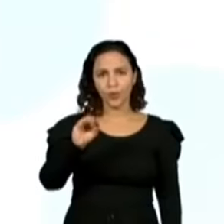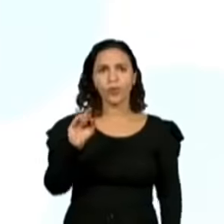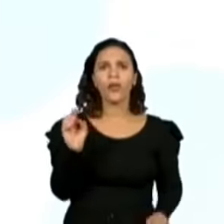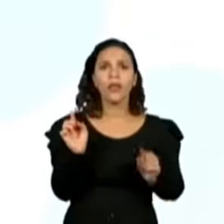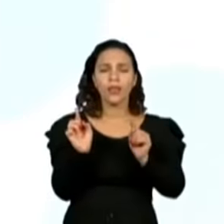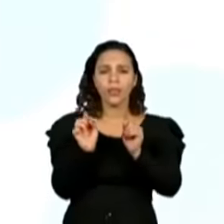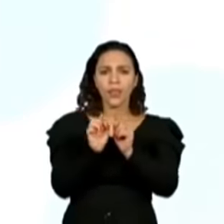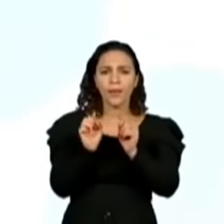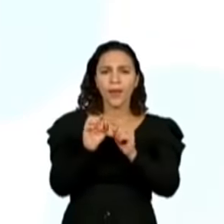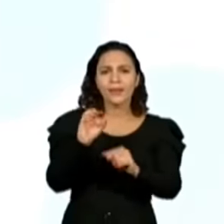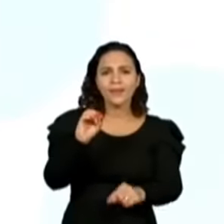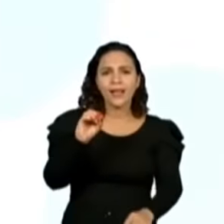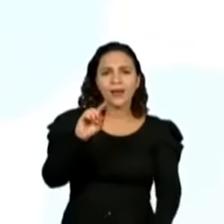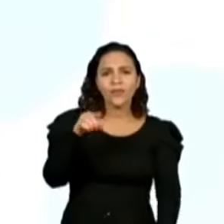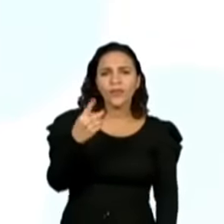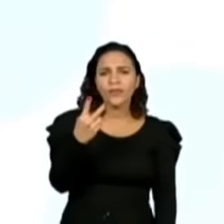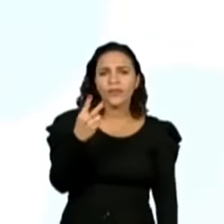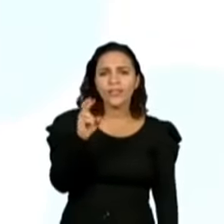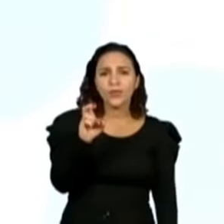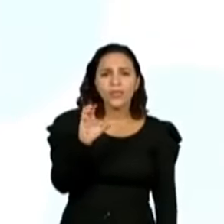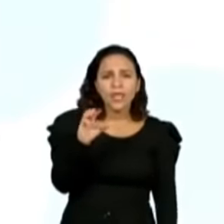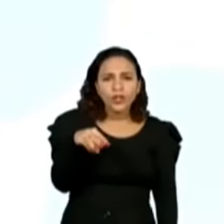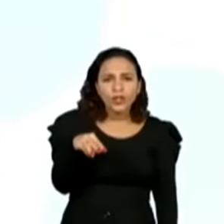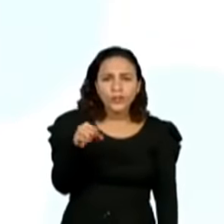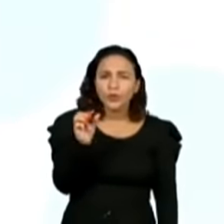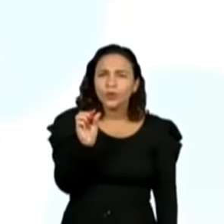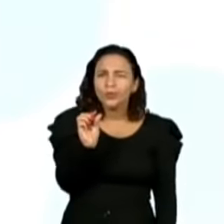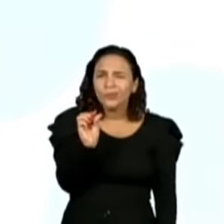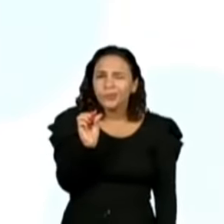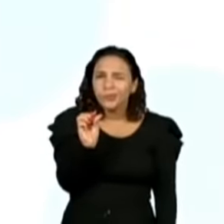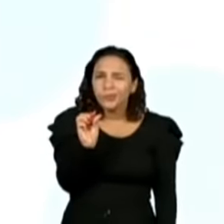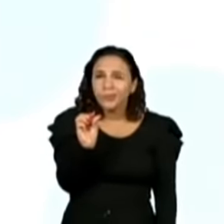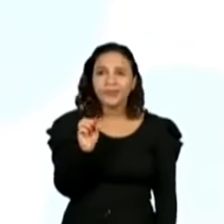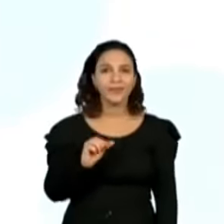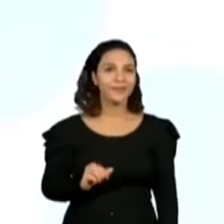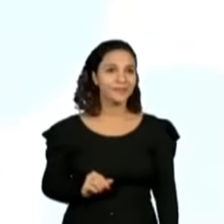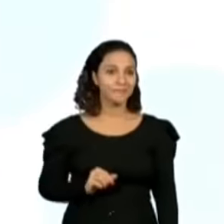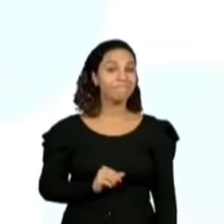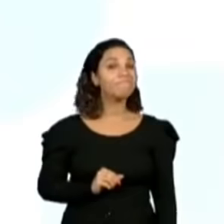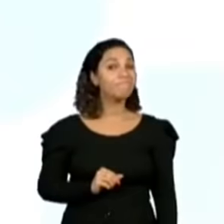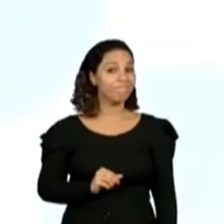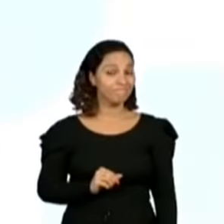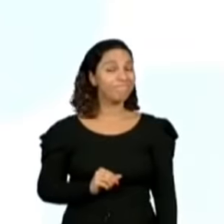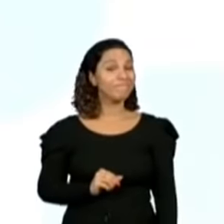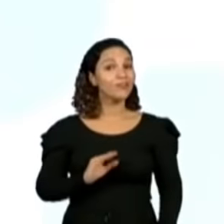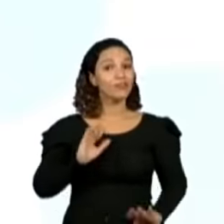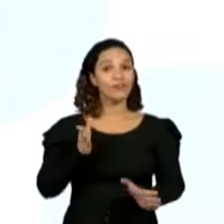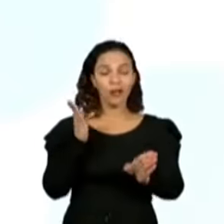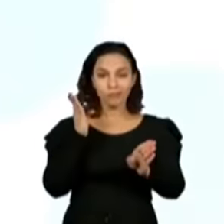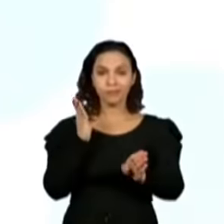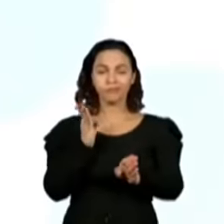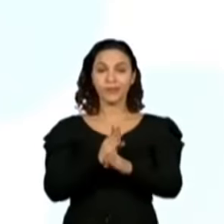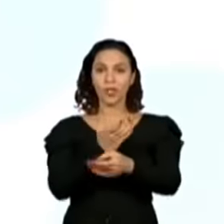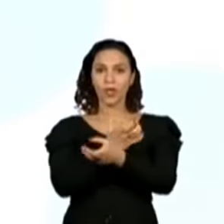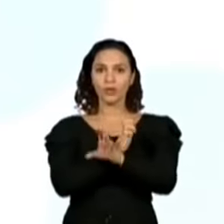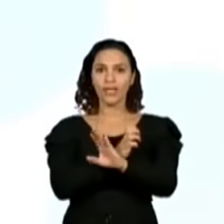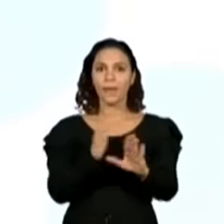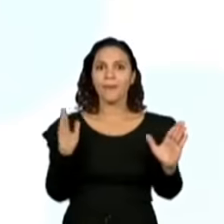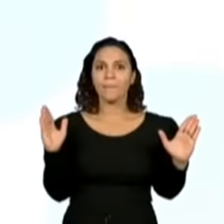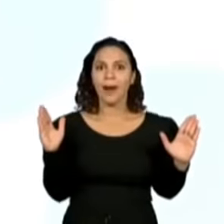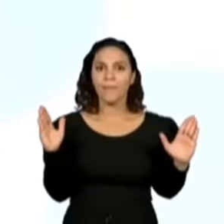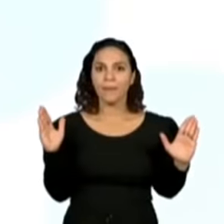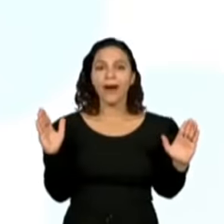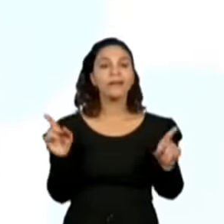0,25 centímetro. Uau! Descobrimos o menor osso agora, Progenô. E onde